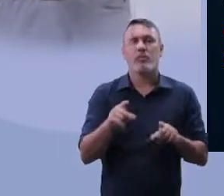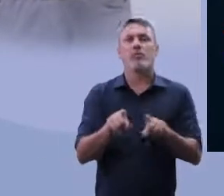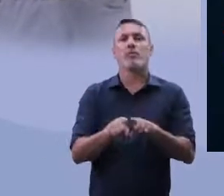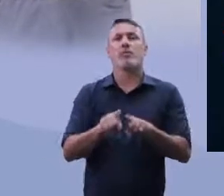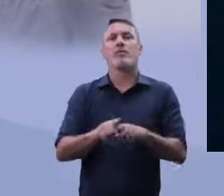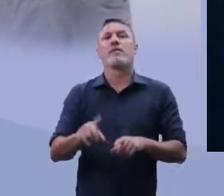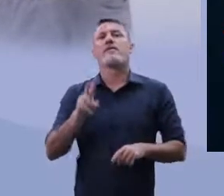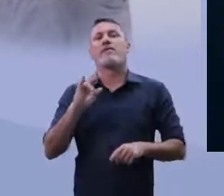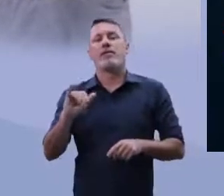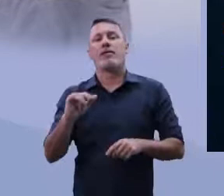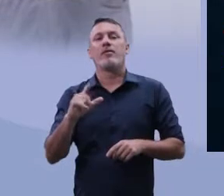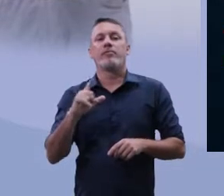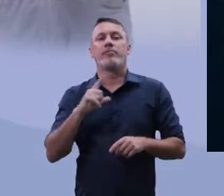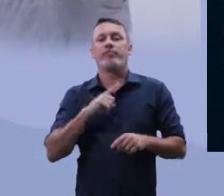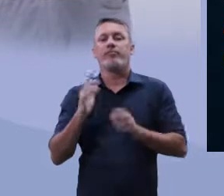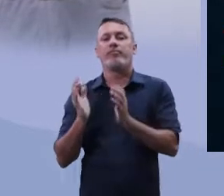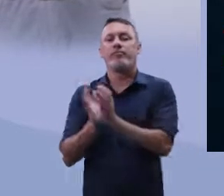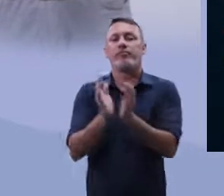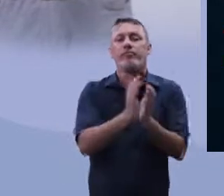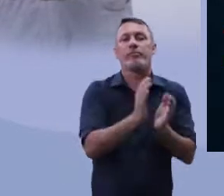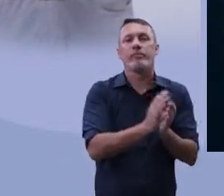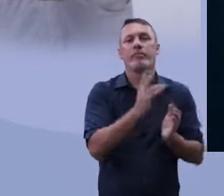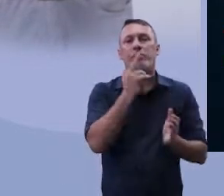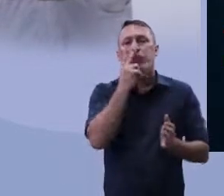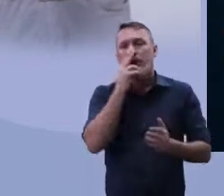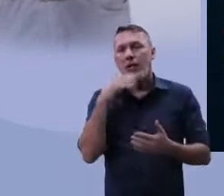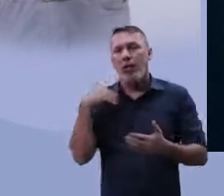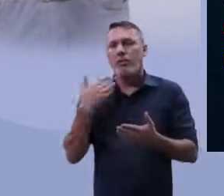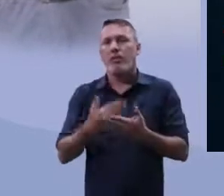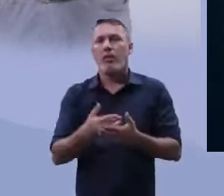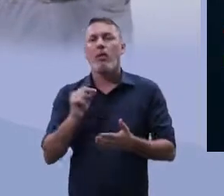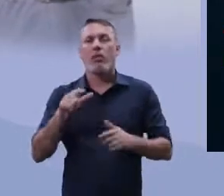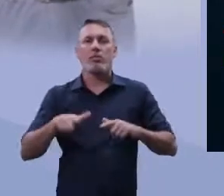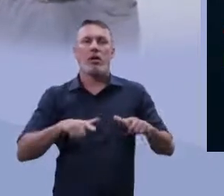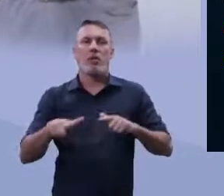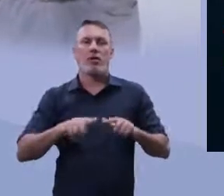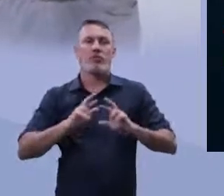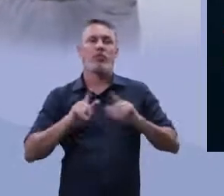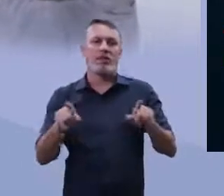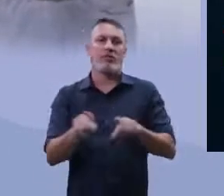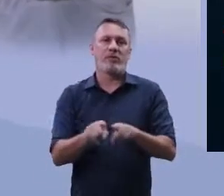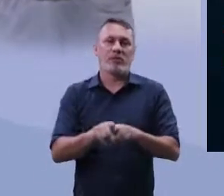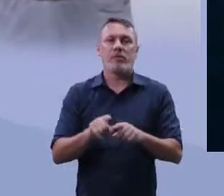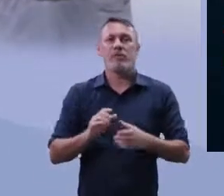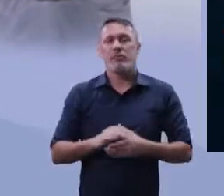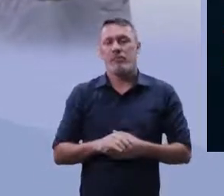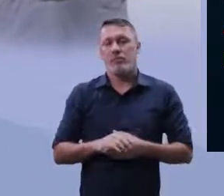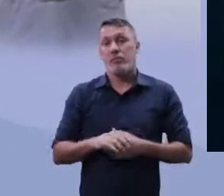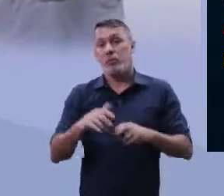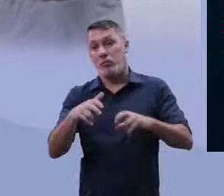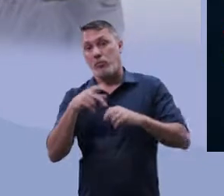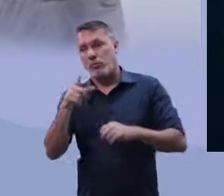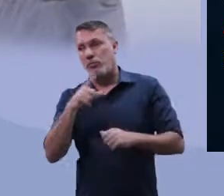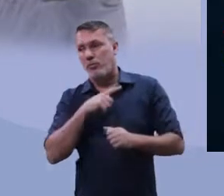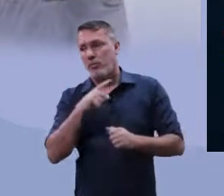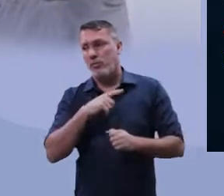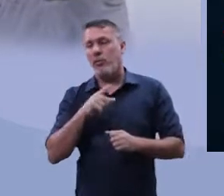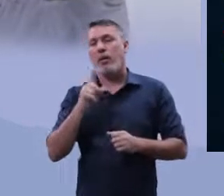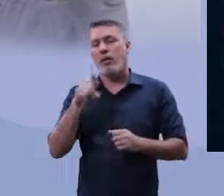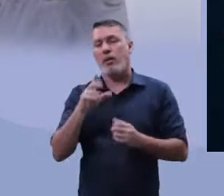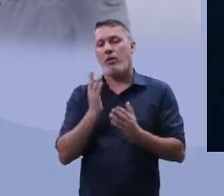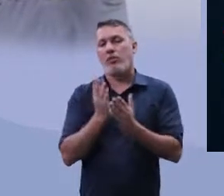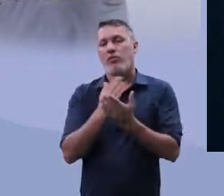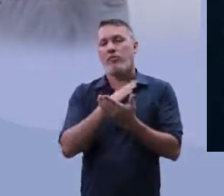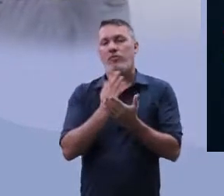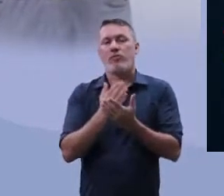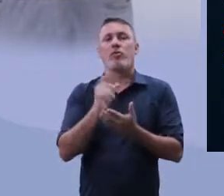também ela vai trazer uma diferenciação até mesmo na questão do trabalho. Né? E aí é quando